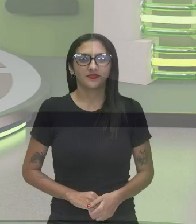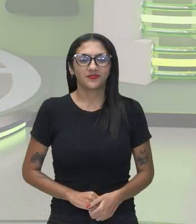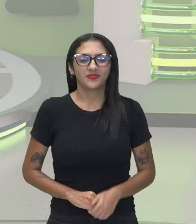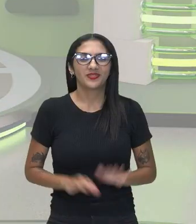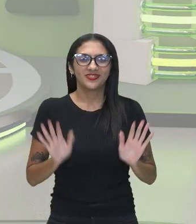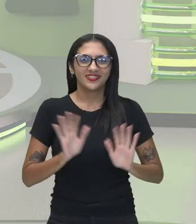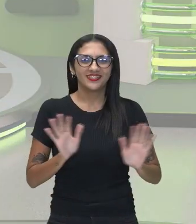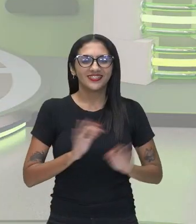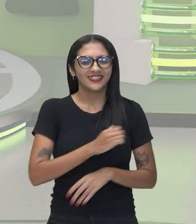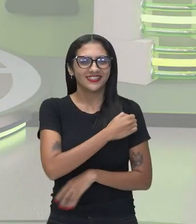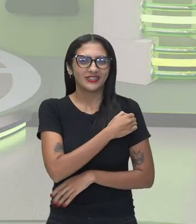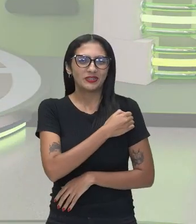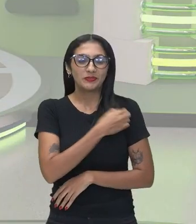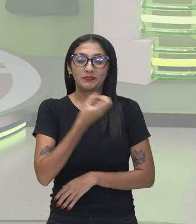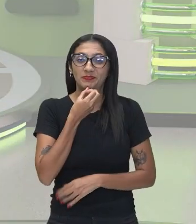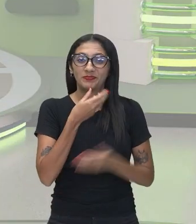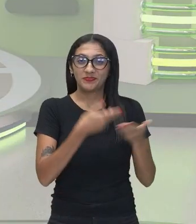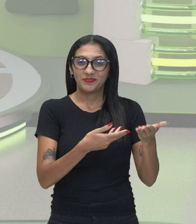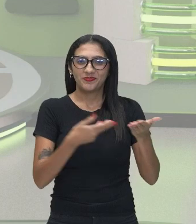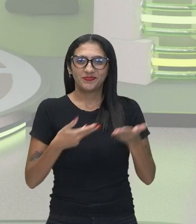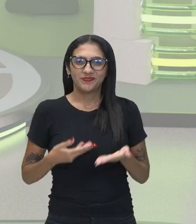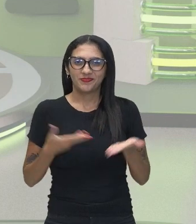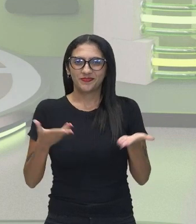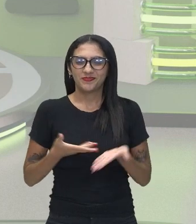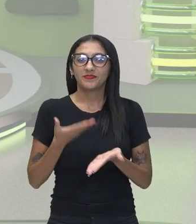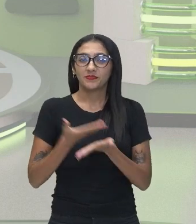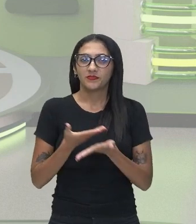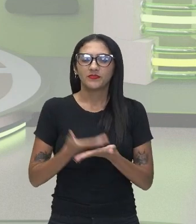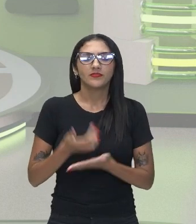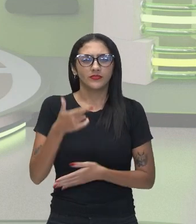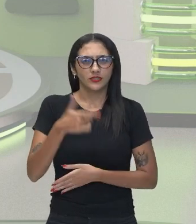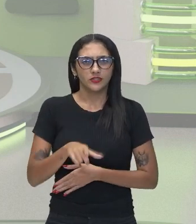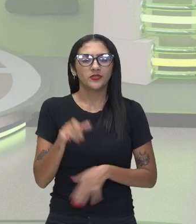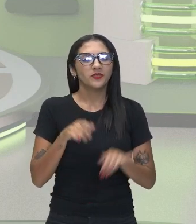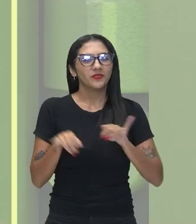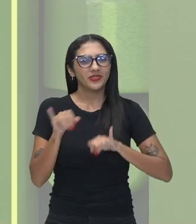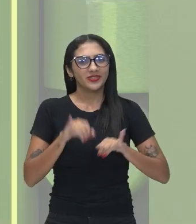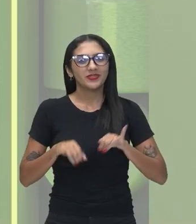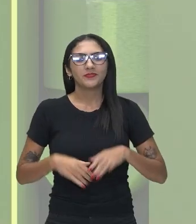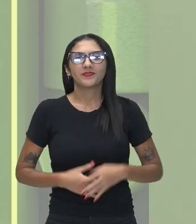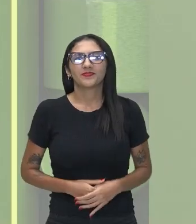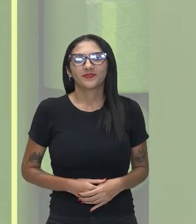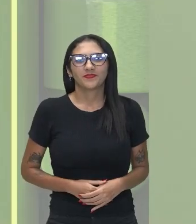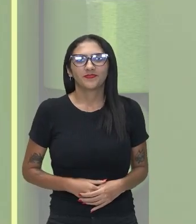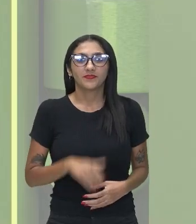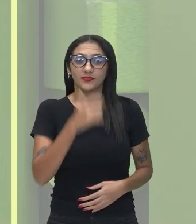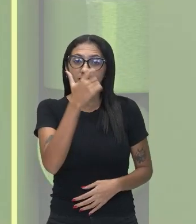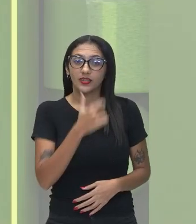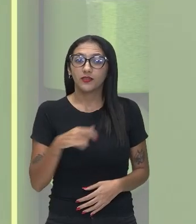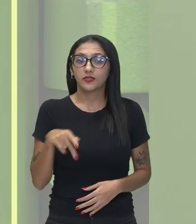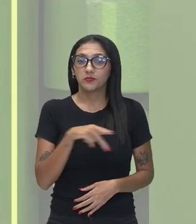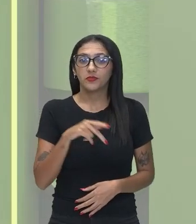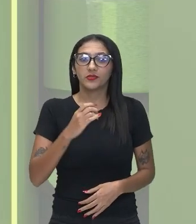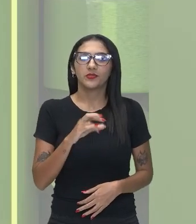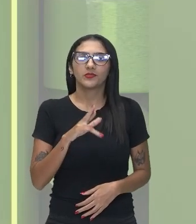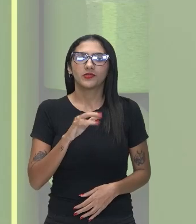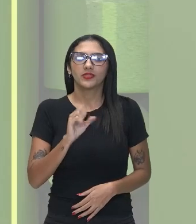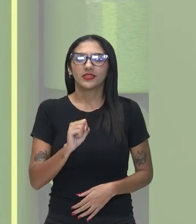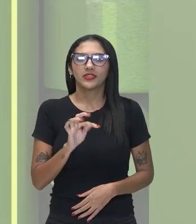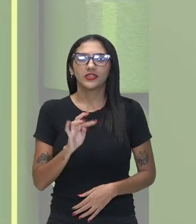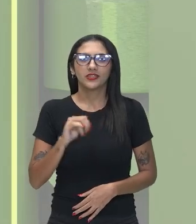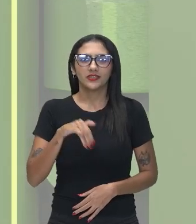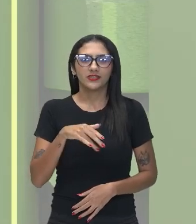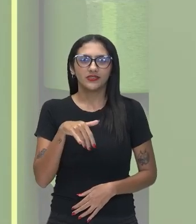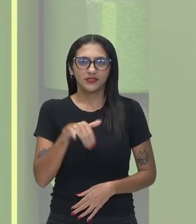Olá, meus queridos, sejam todos muito bem-vindos a mais uma aula de Química. Eu sou a professora Cristiane